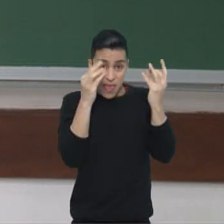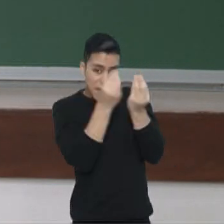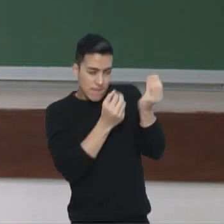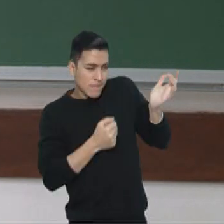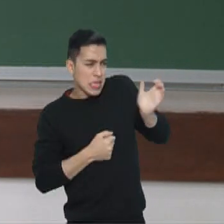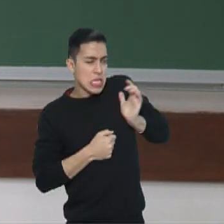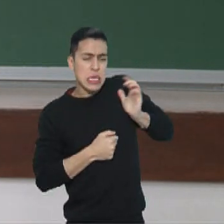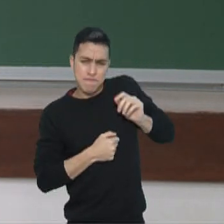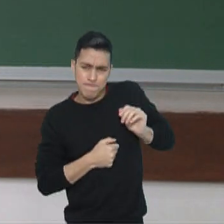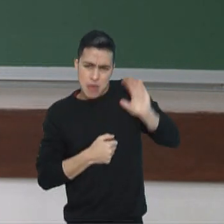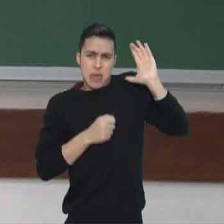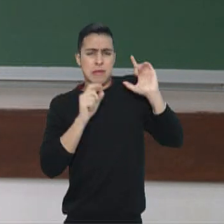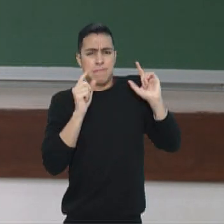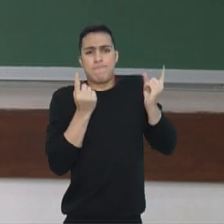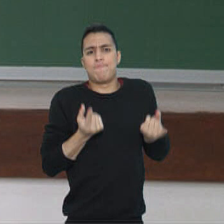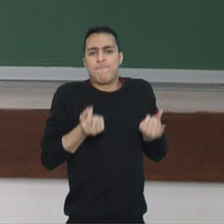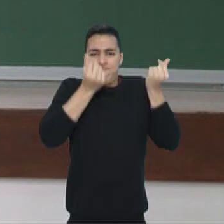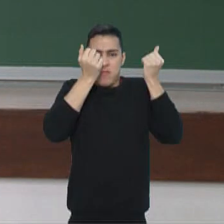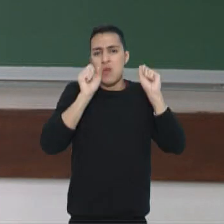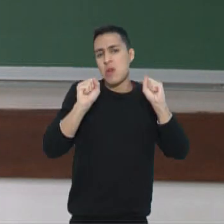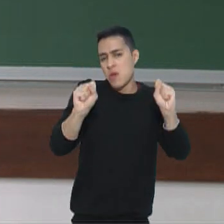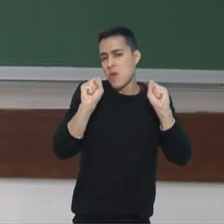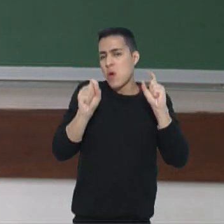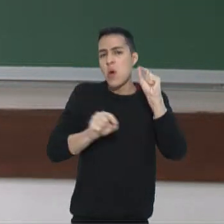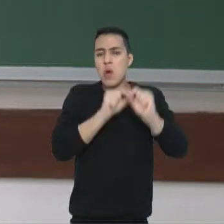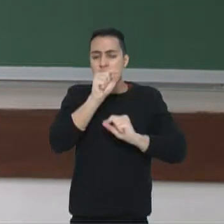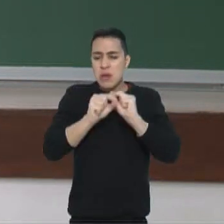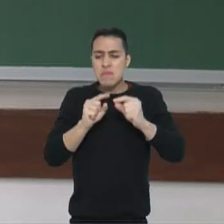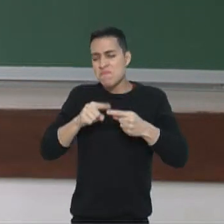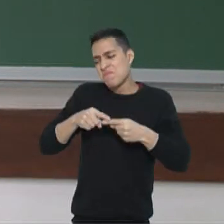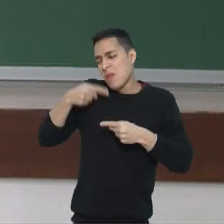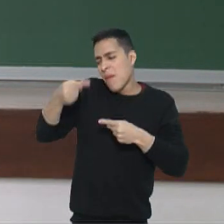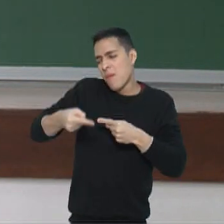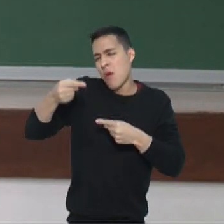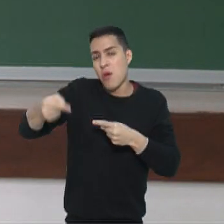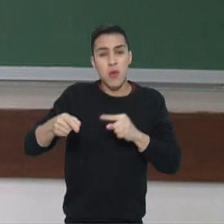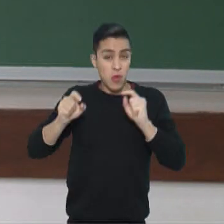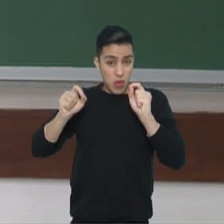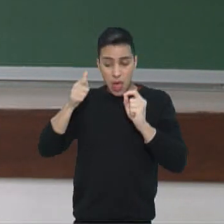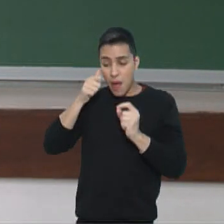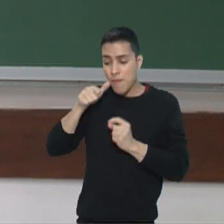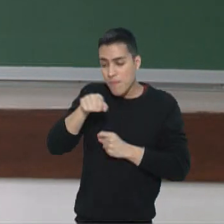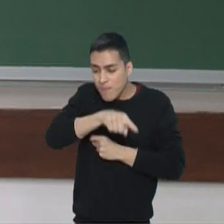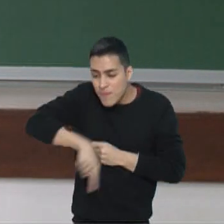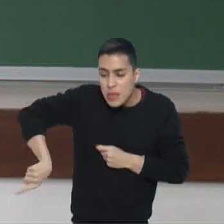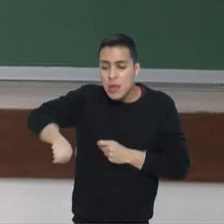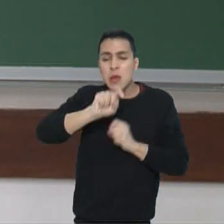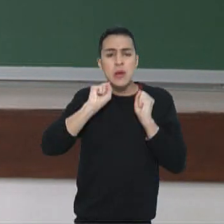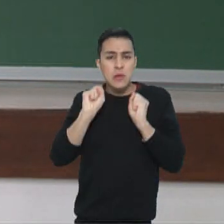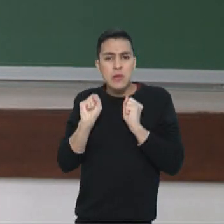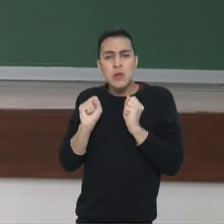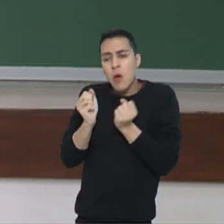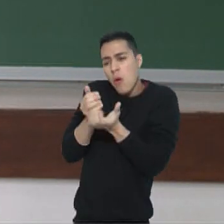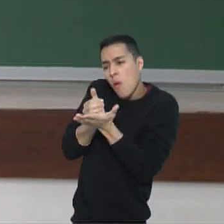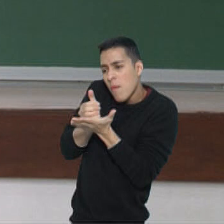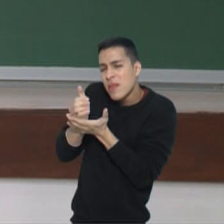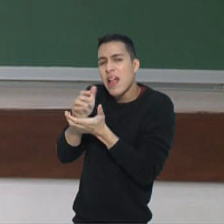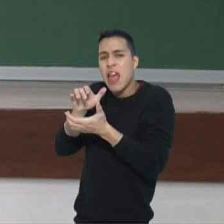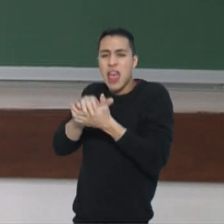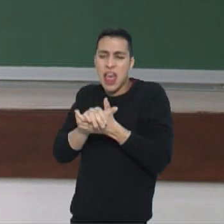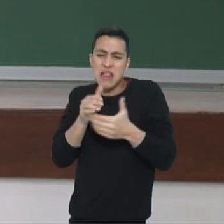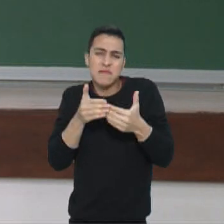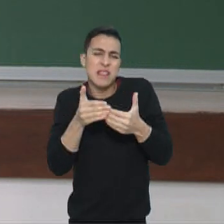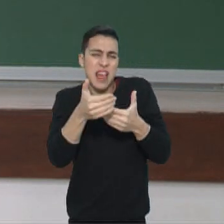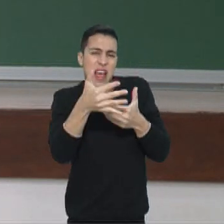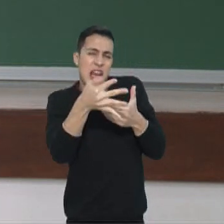ricas, também poderia ser posteriorizado. As meninas poderiam começar a se casar a partir